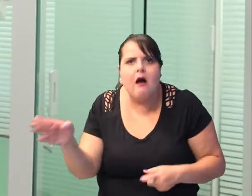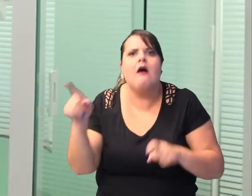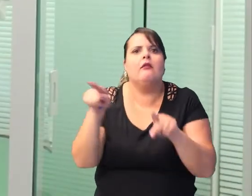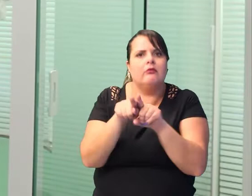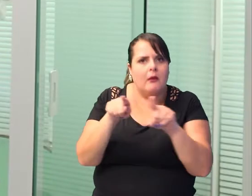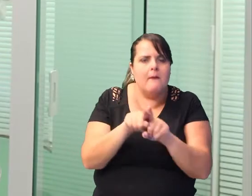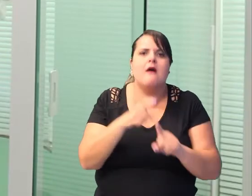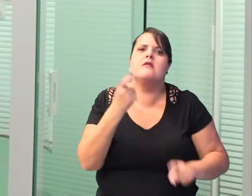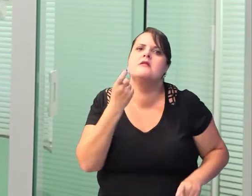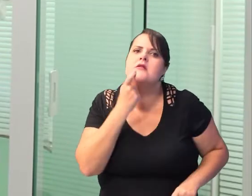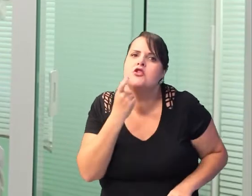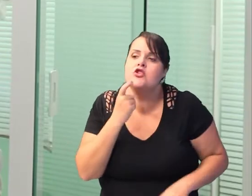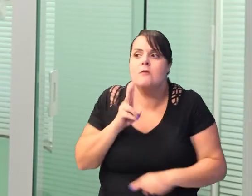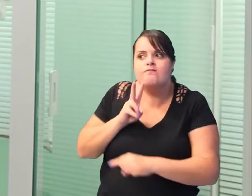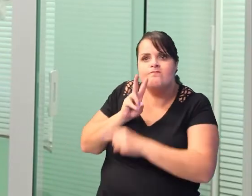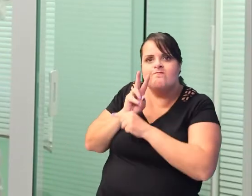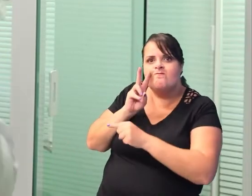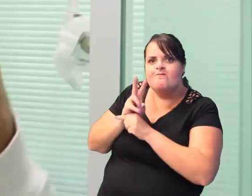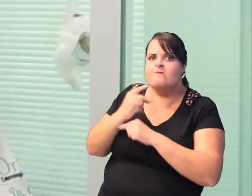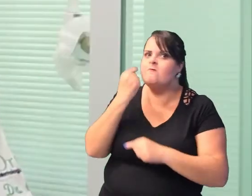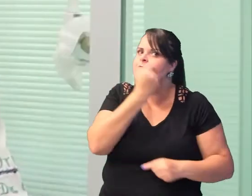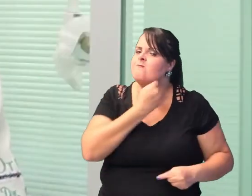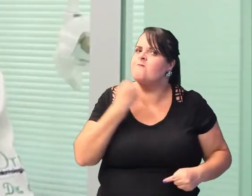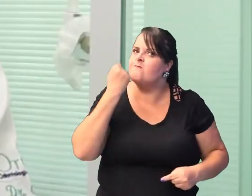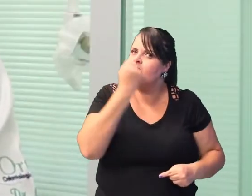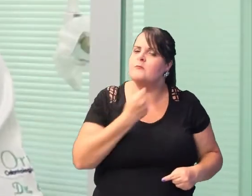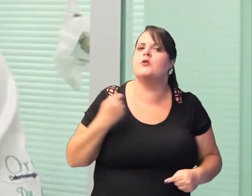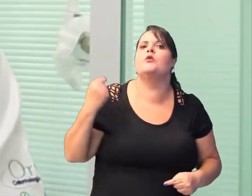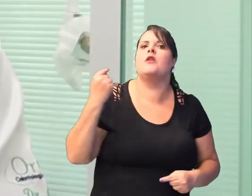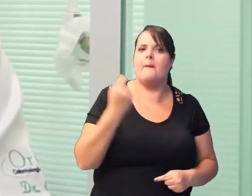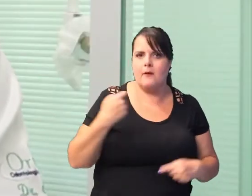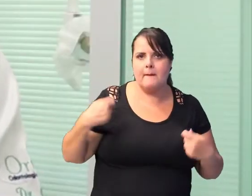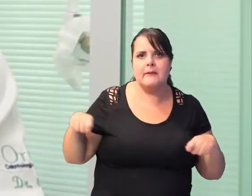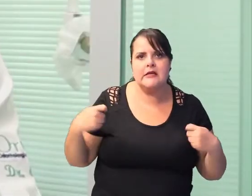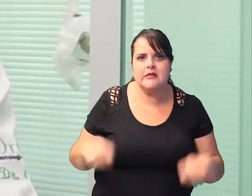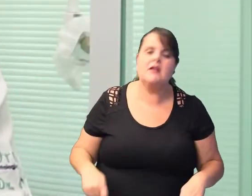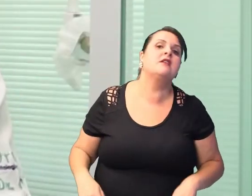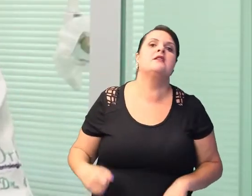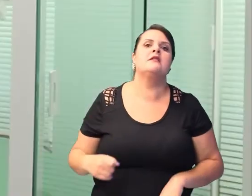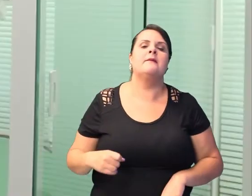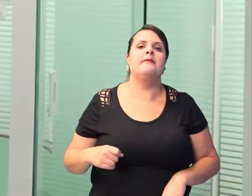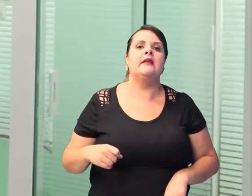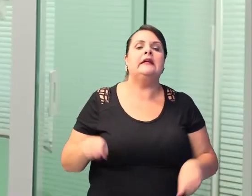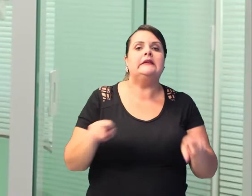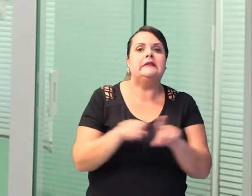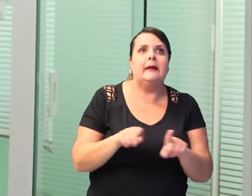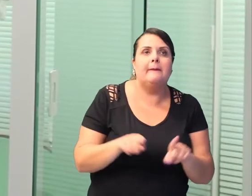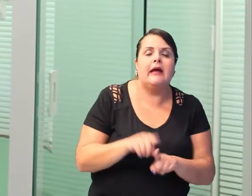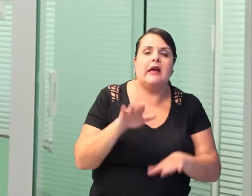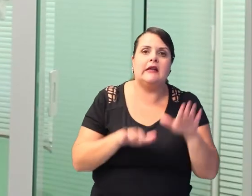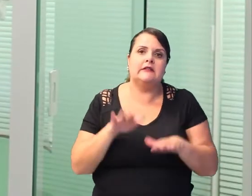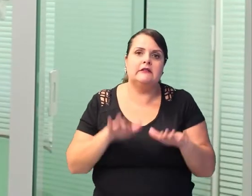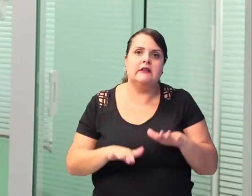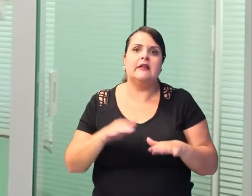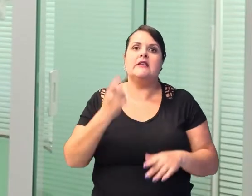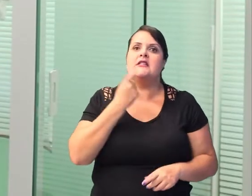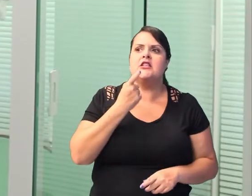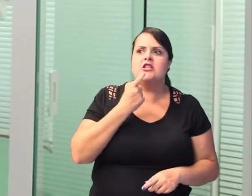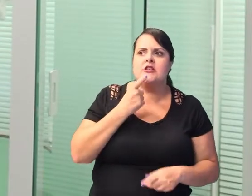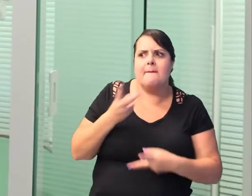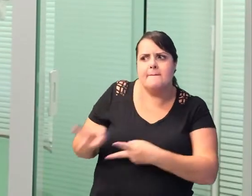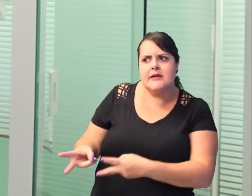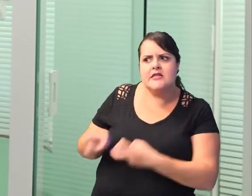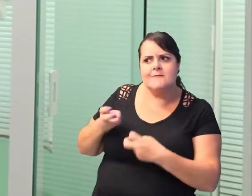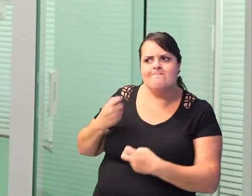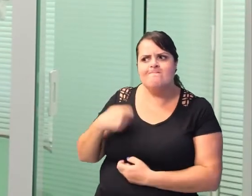geneticista para ter essa saúde bucal e manteiga durante todo o processo de gravidez situações clínicas em que o profissional seja a